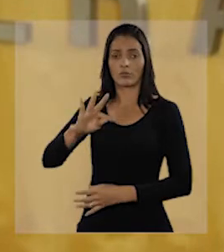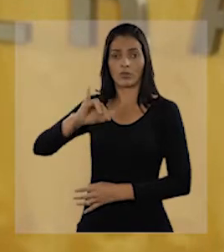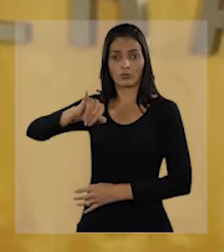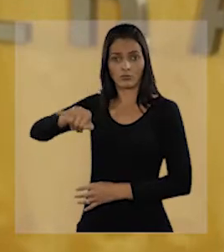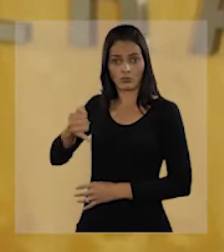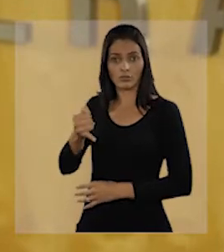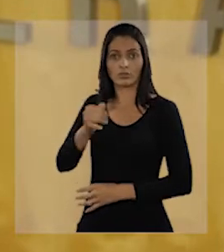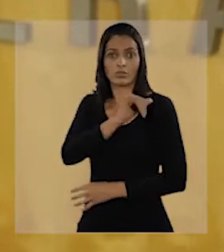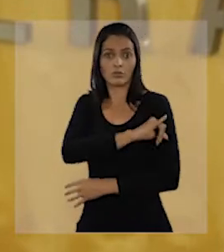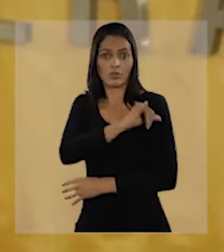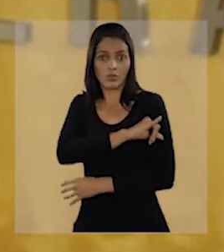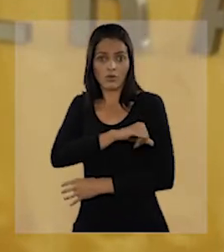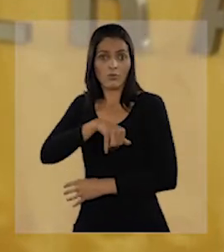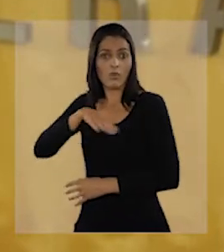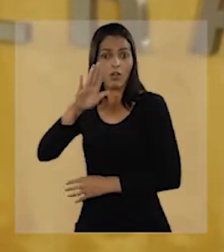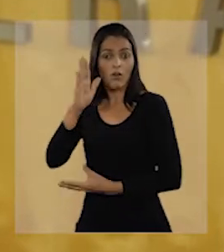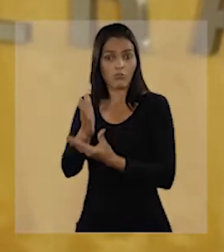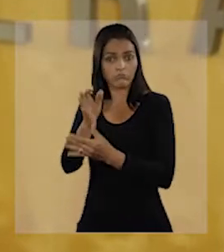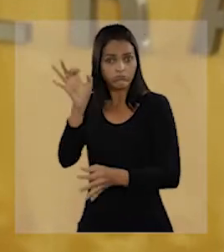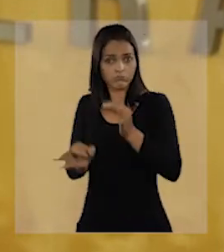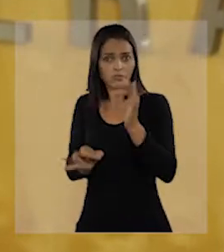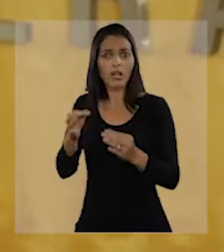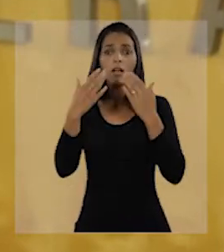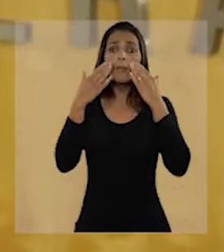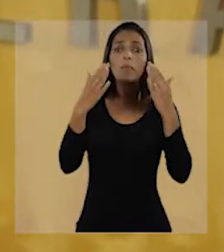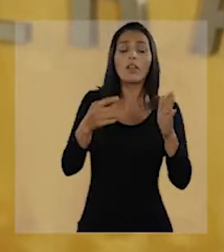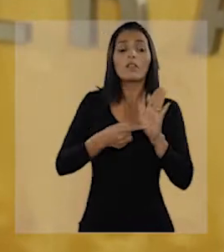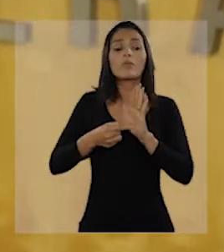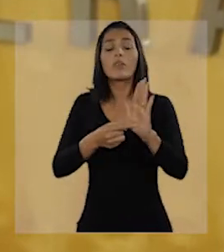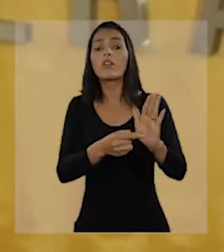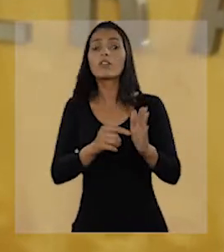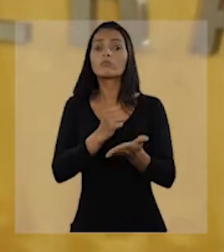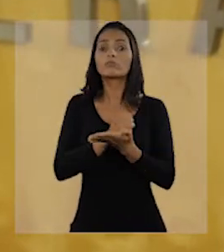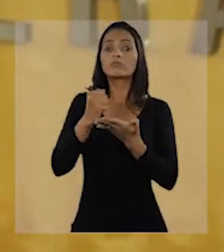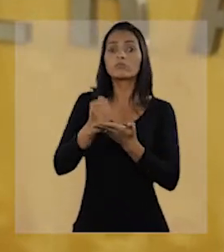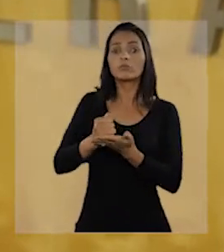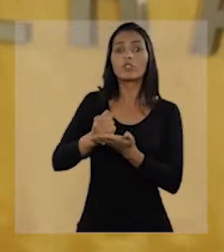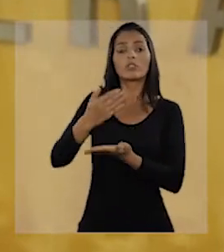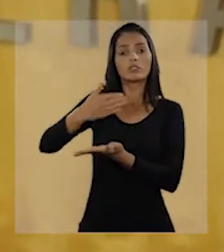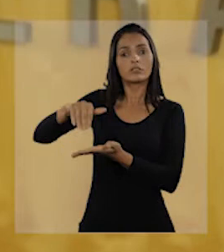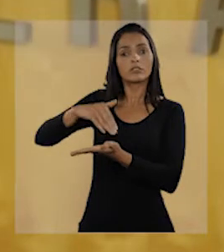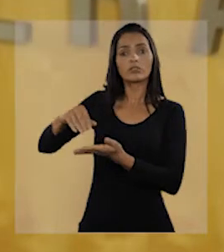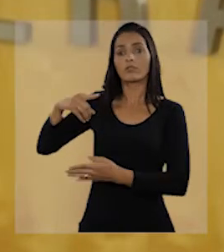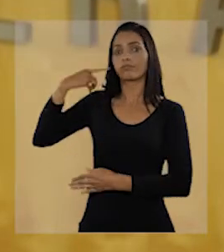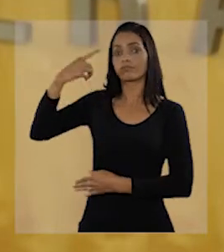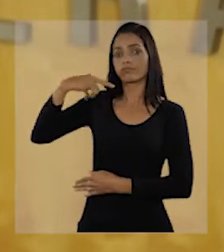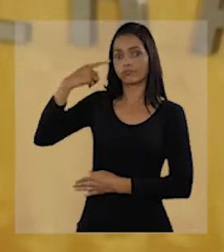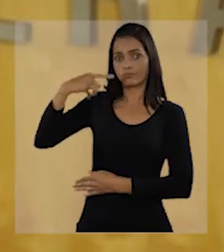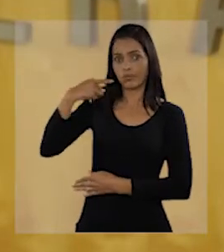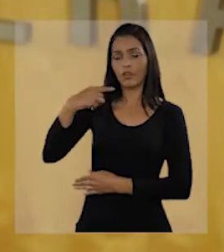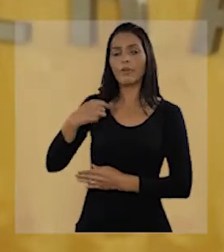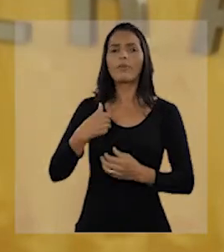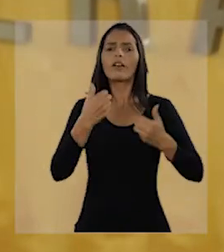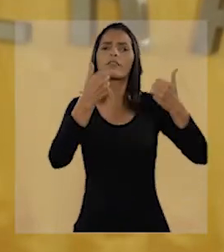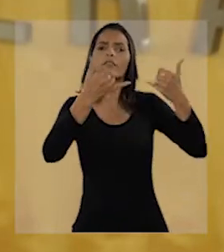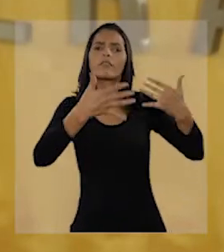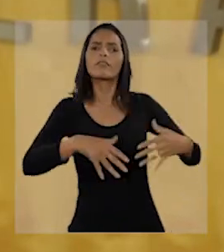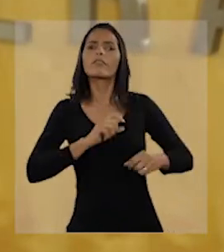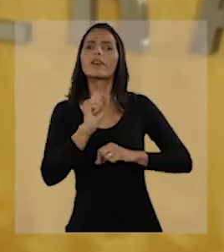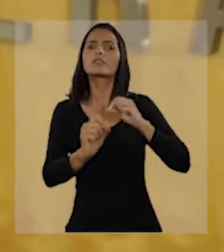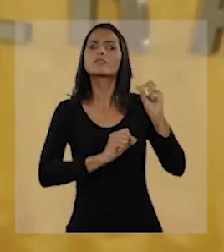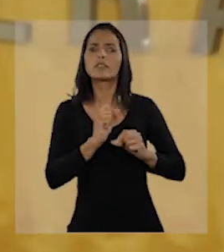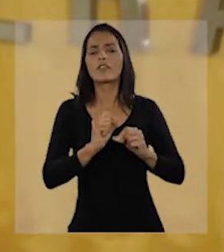Rio de Janeiro como maiores litigantes a apresentarem os contratos que mantêm com escritórios de advocacia